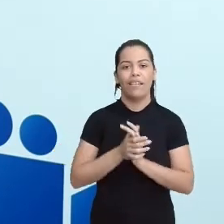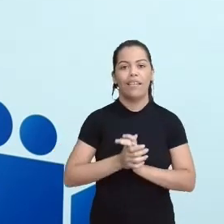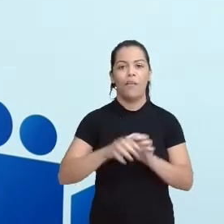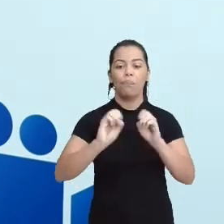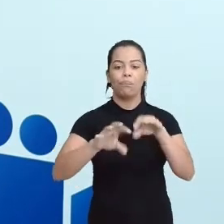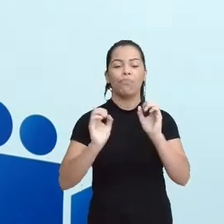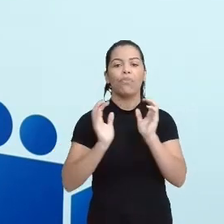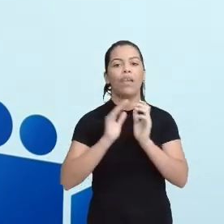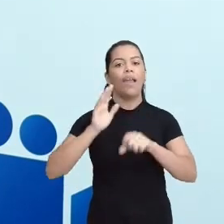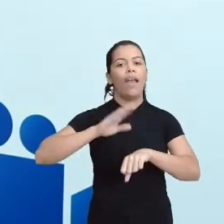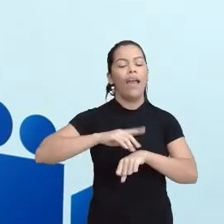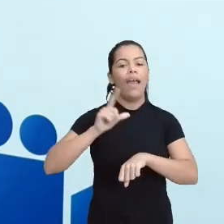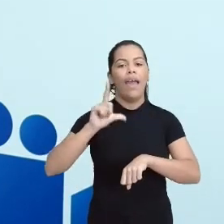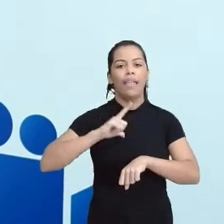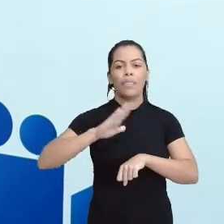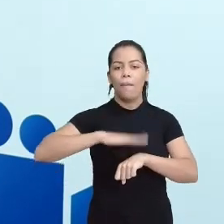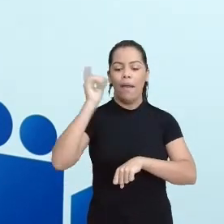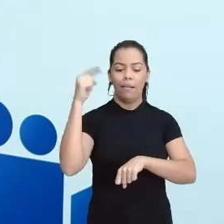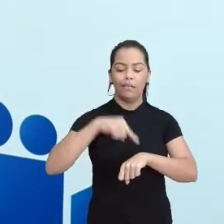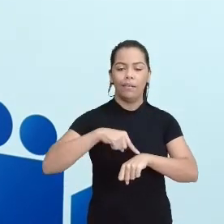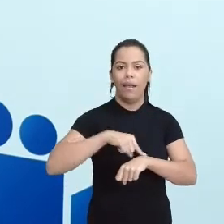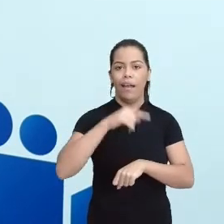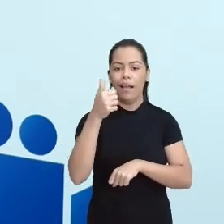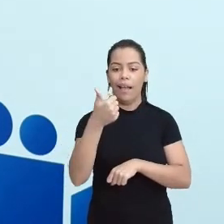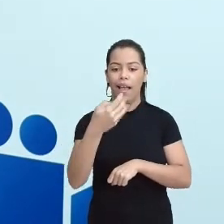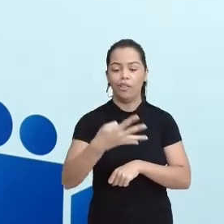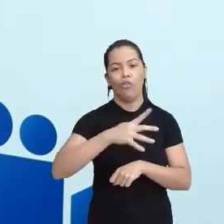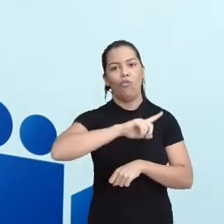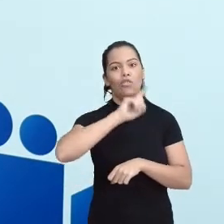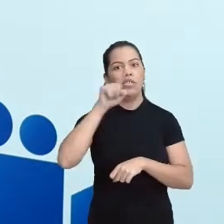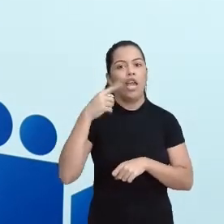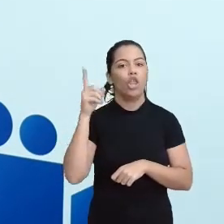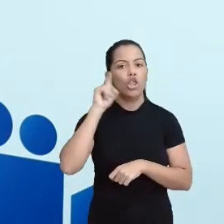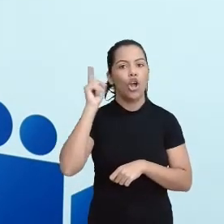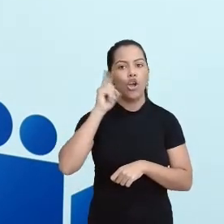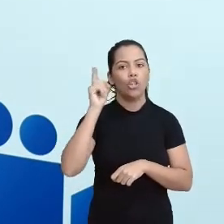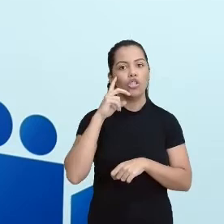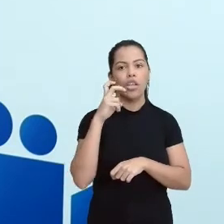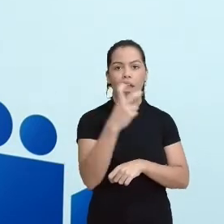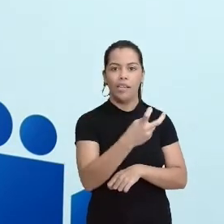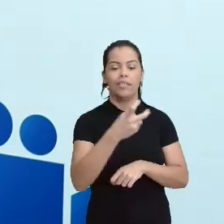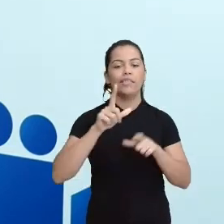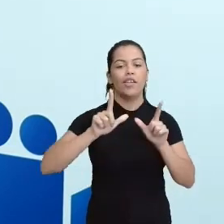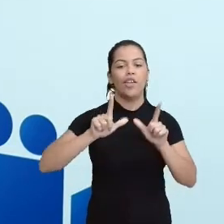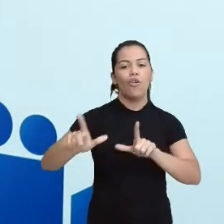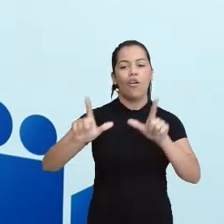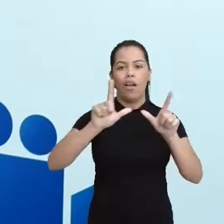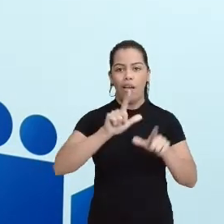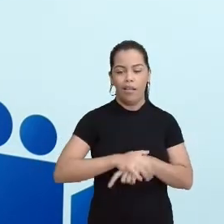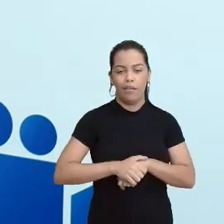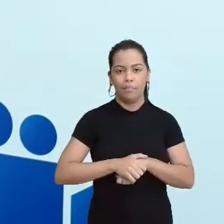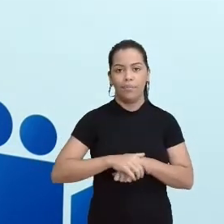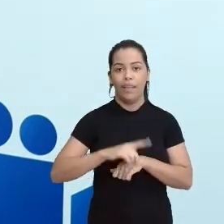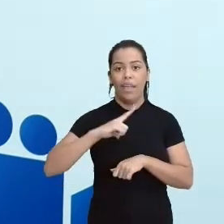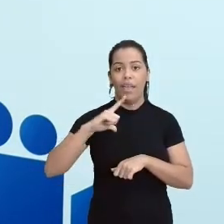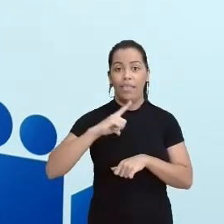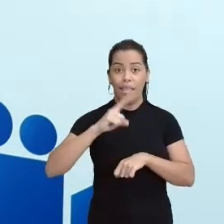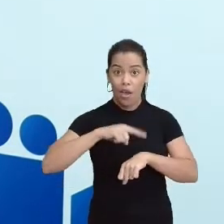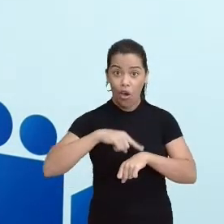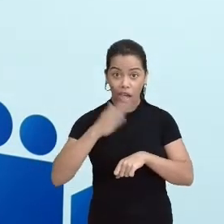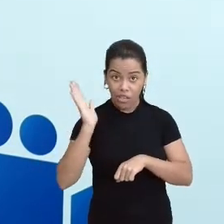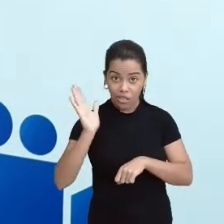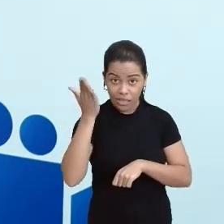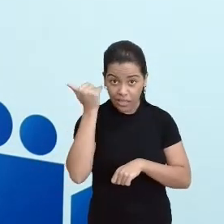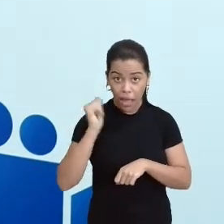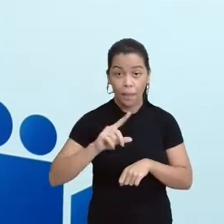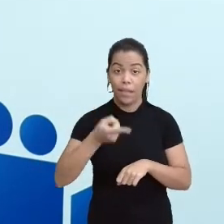mais de 14 horas de aulas, exibidas todos os dias, em 5 canais digitais. Já sabem os horários de vocês?